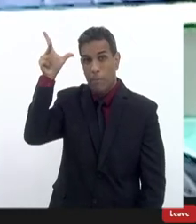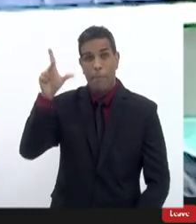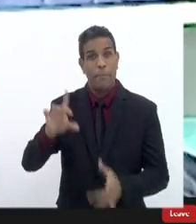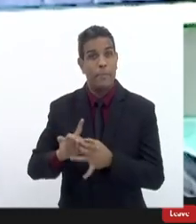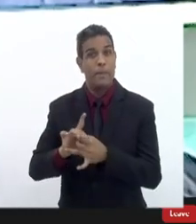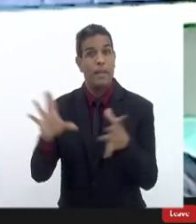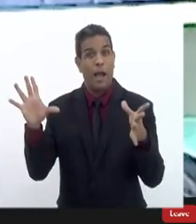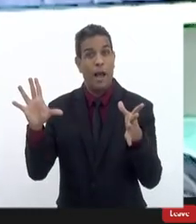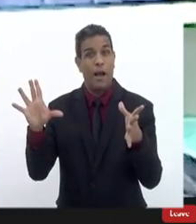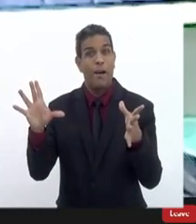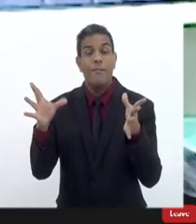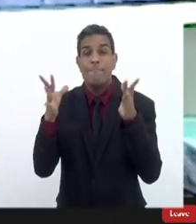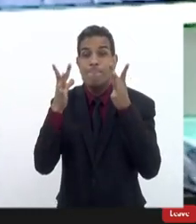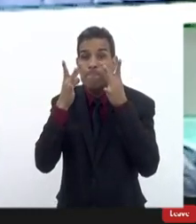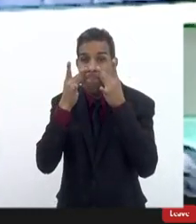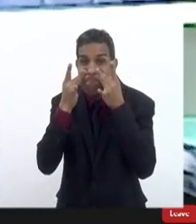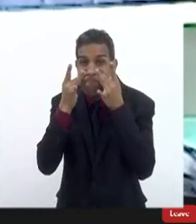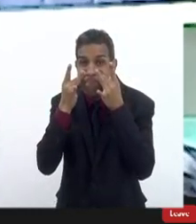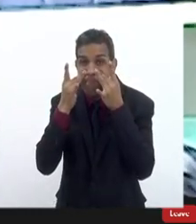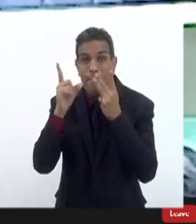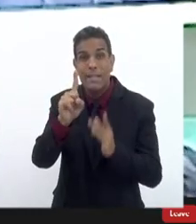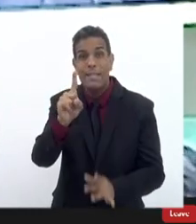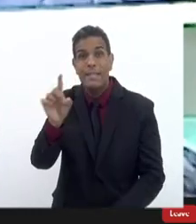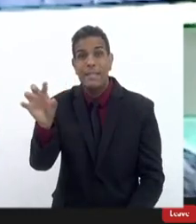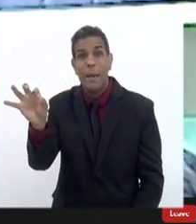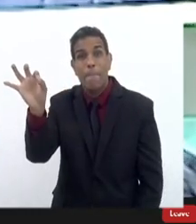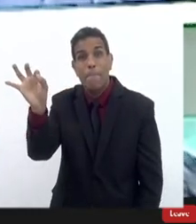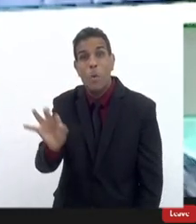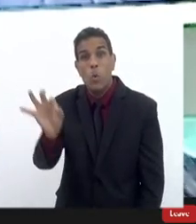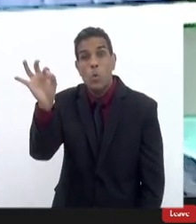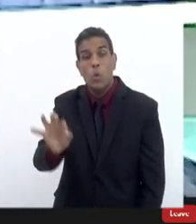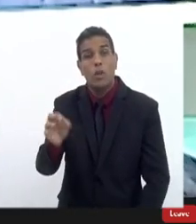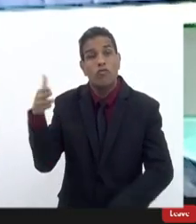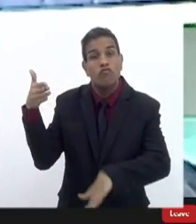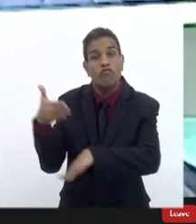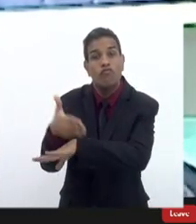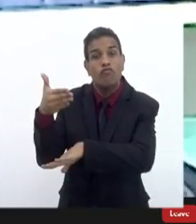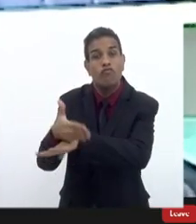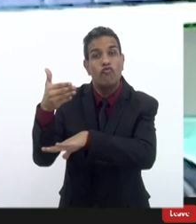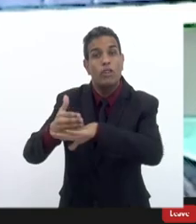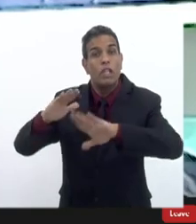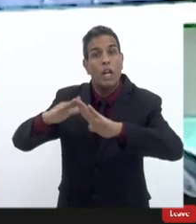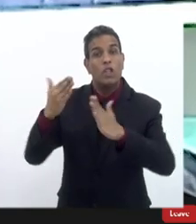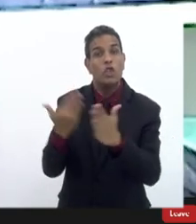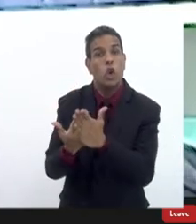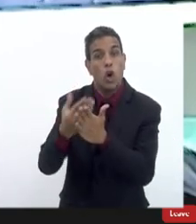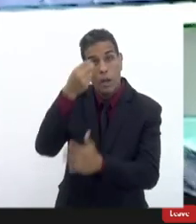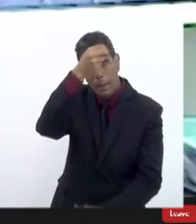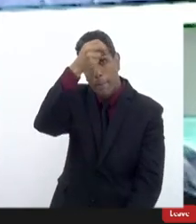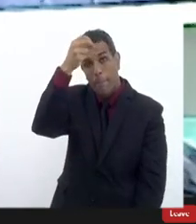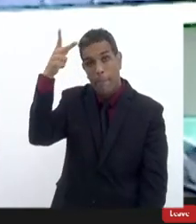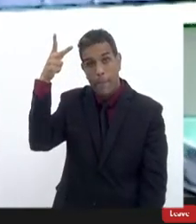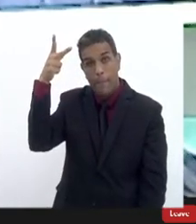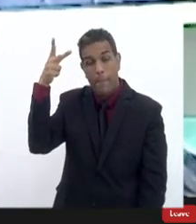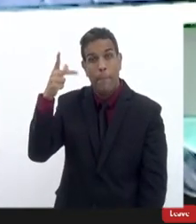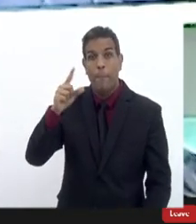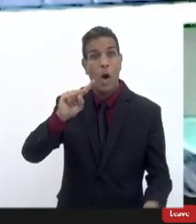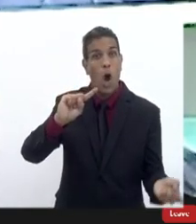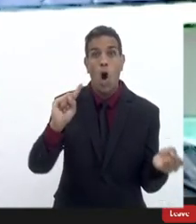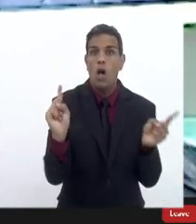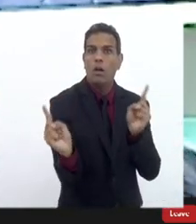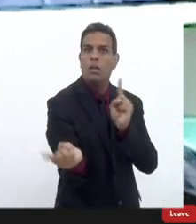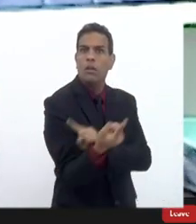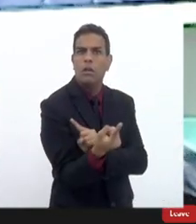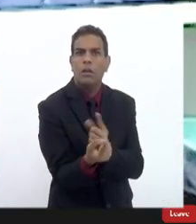liberados para a presença de 100% dos alunos, vai na contramão